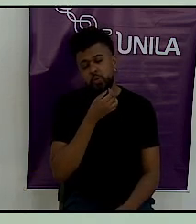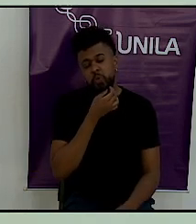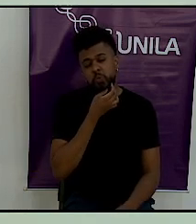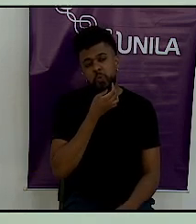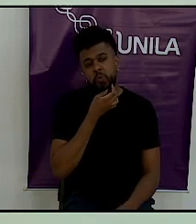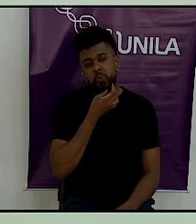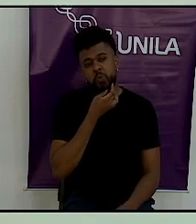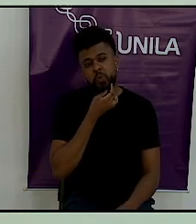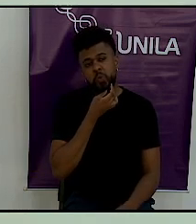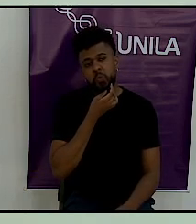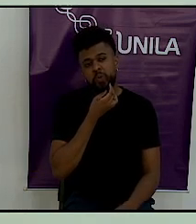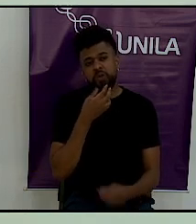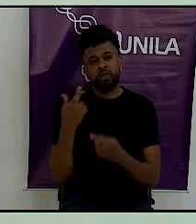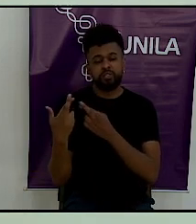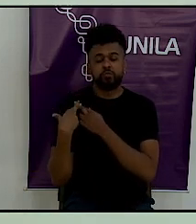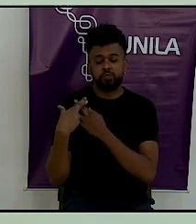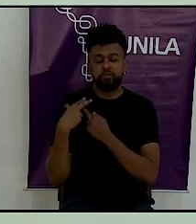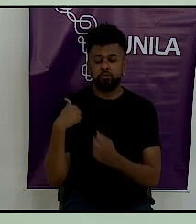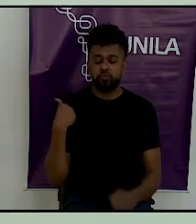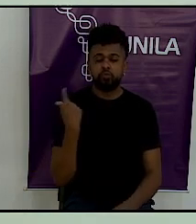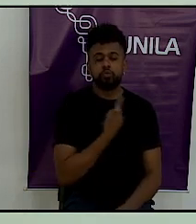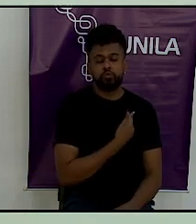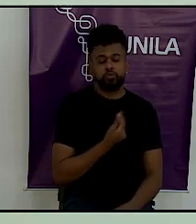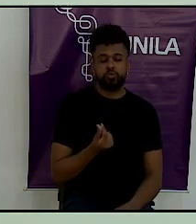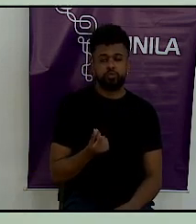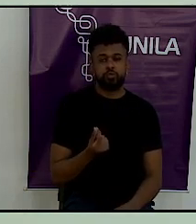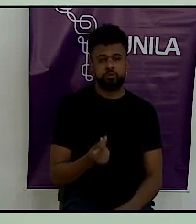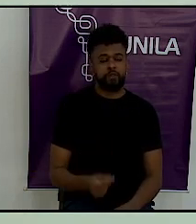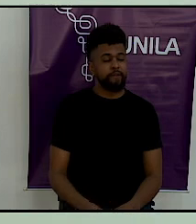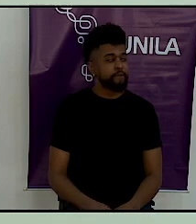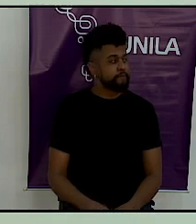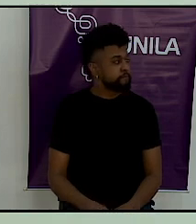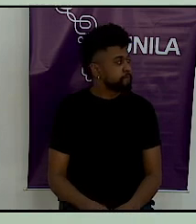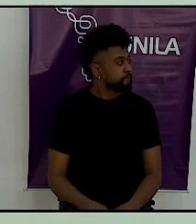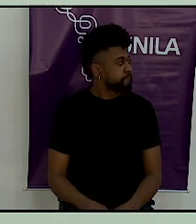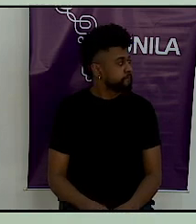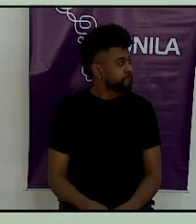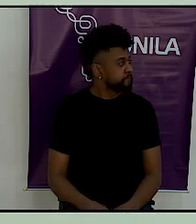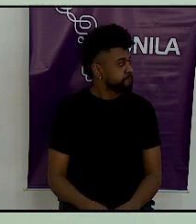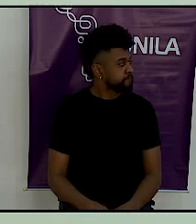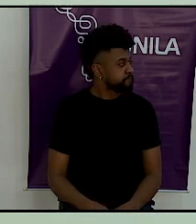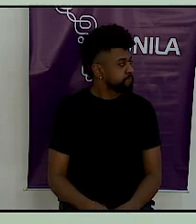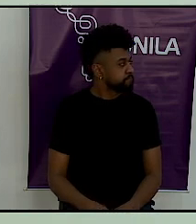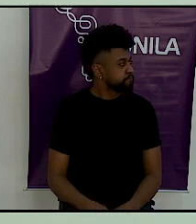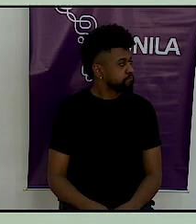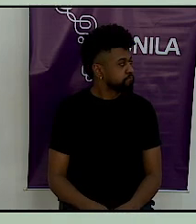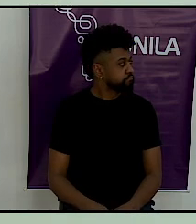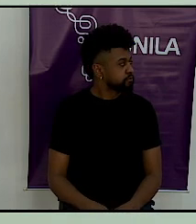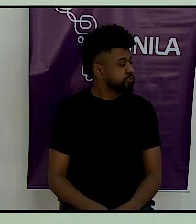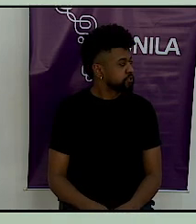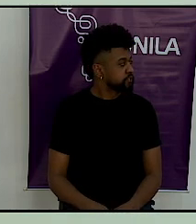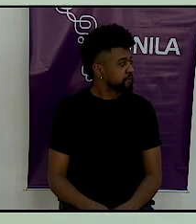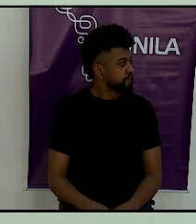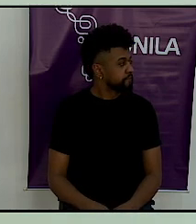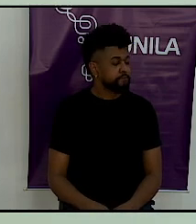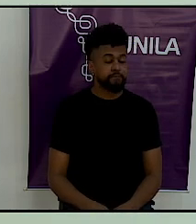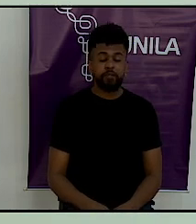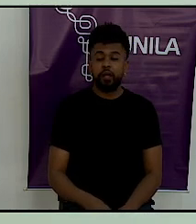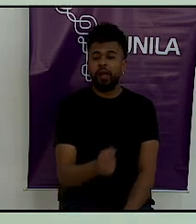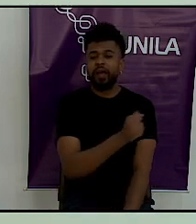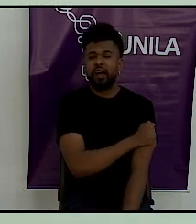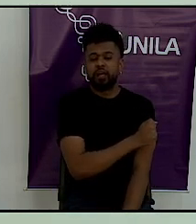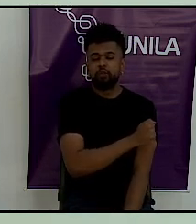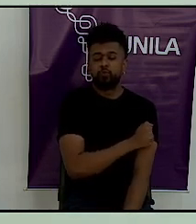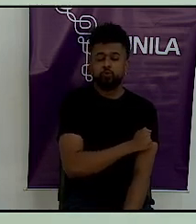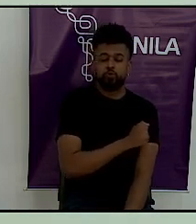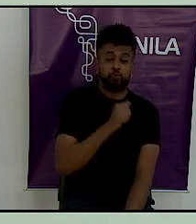ser responsável pelos nossos recursos, né? Mas até pelo número, pelo volume de estudantes, né, o aluno equivalente